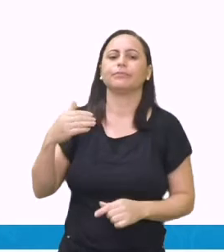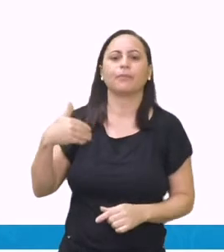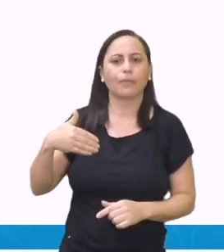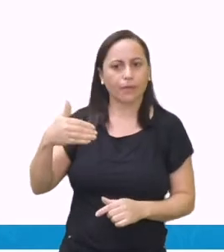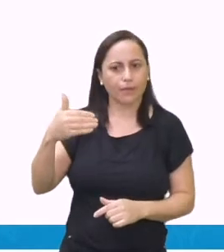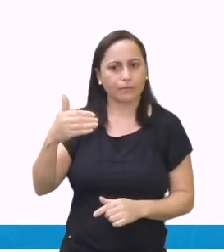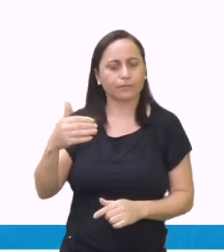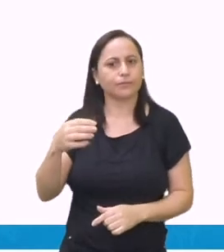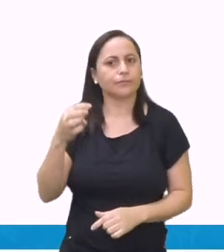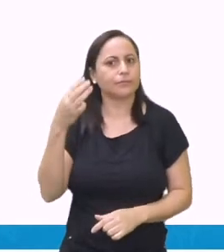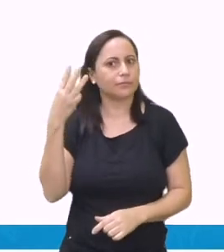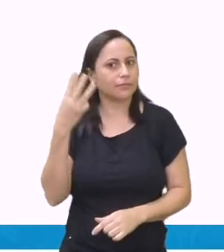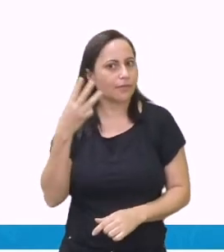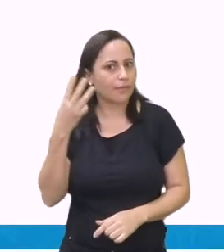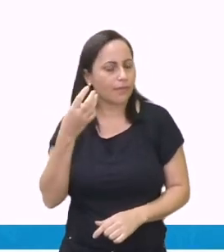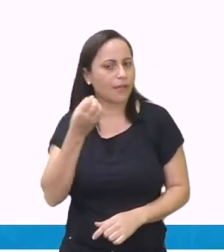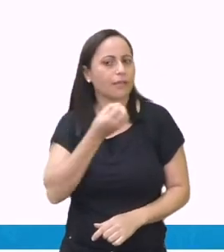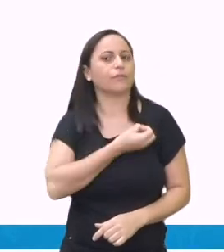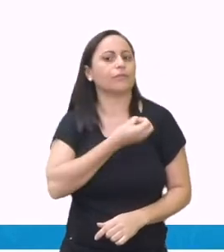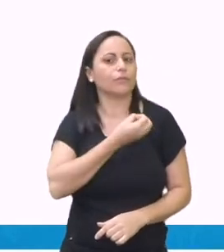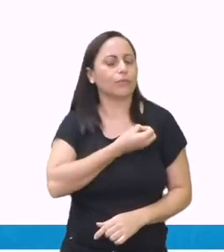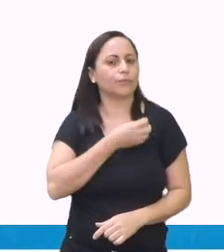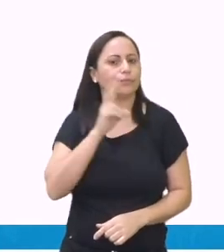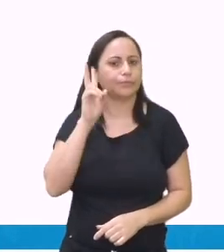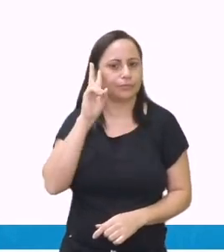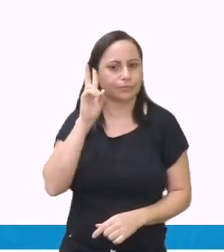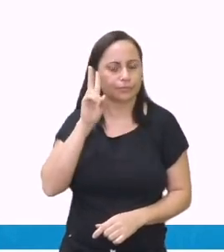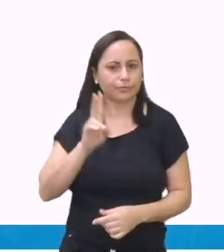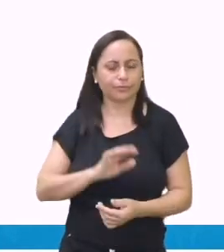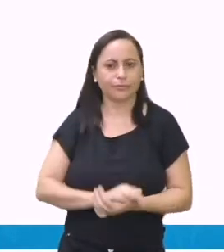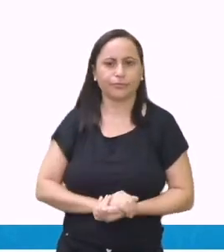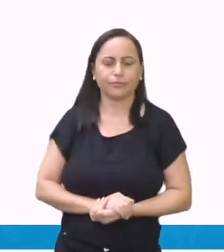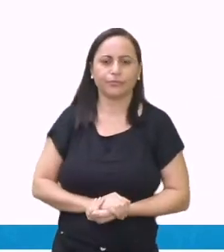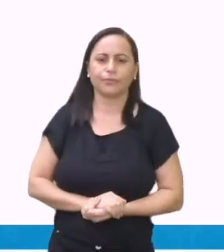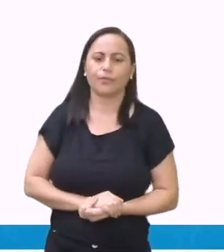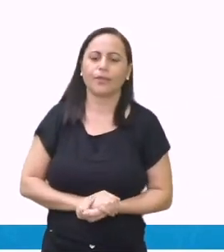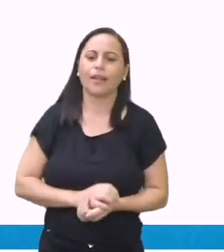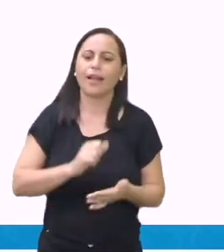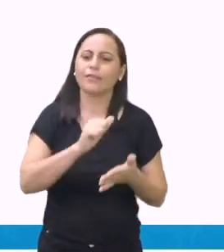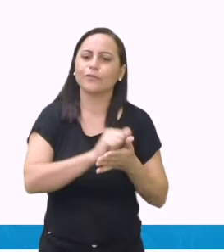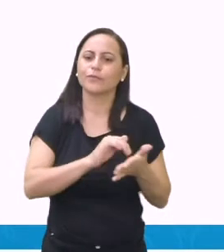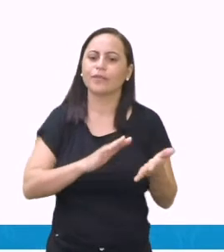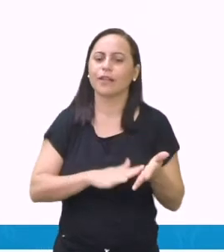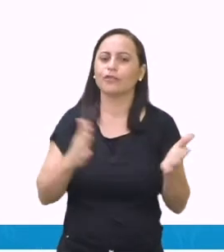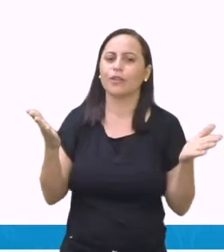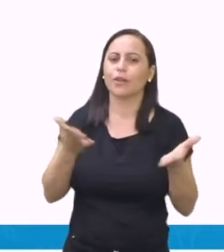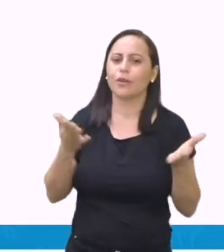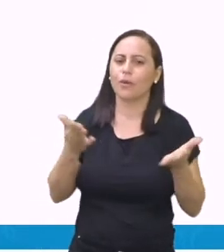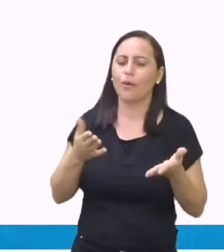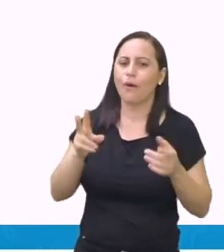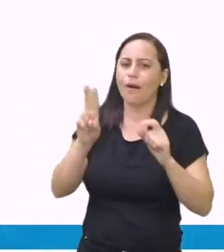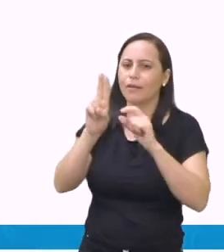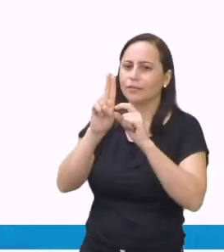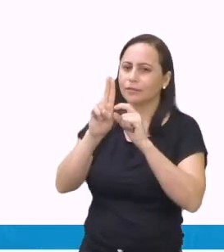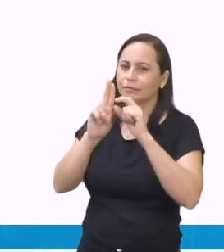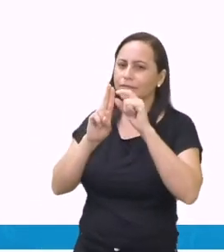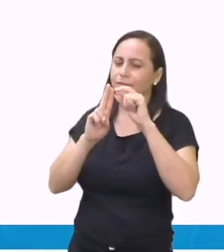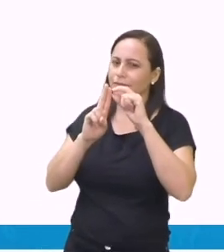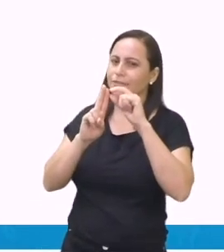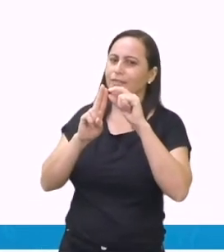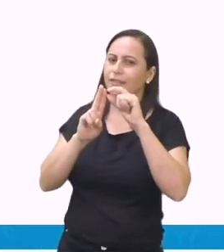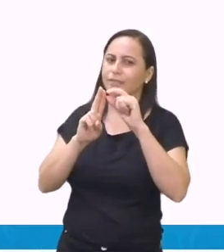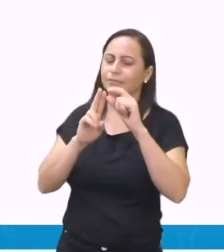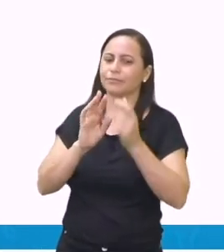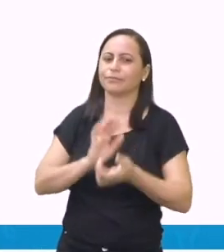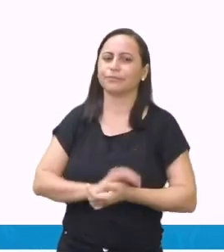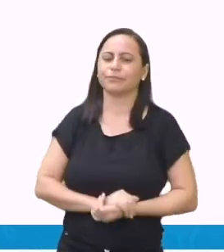3 algarismos, viu, gente? Agora, a nossa atividade sobre dezena, para a gente treinar aquela contar de 10